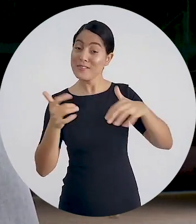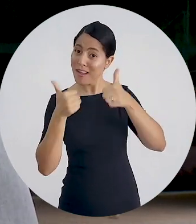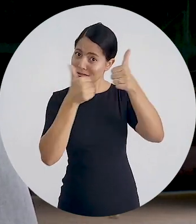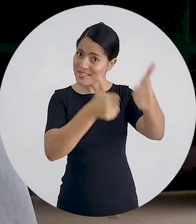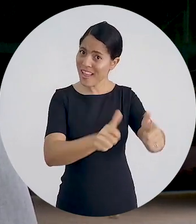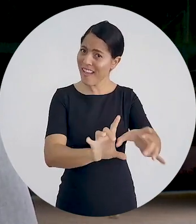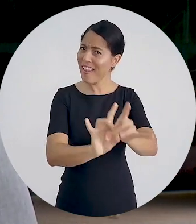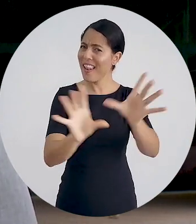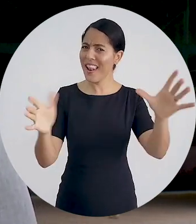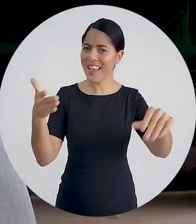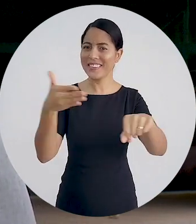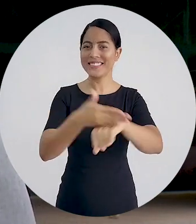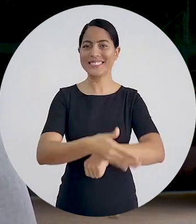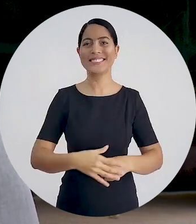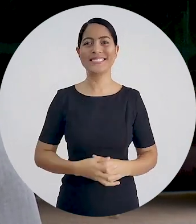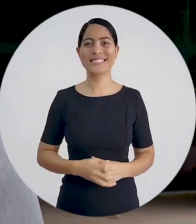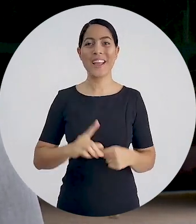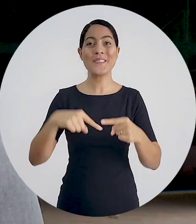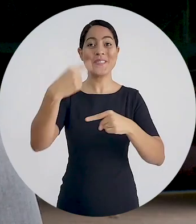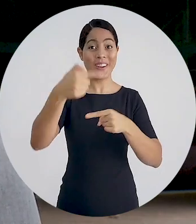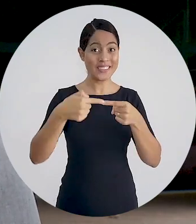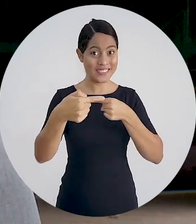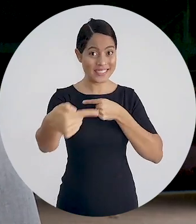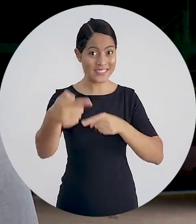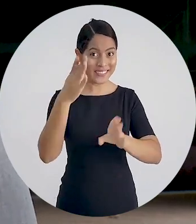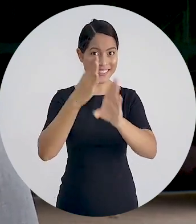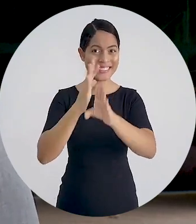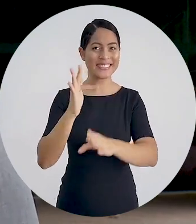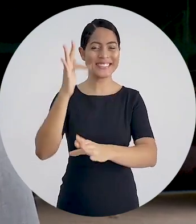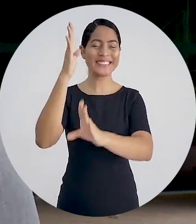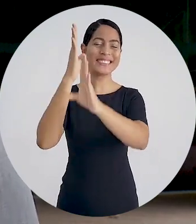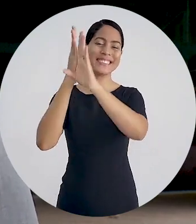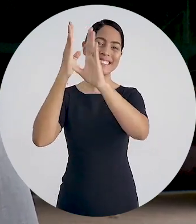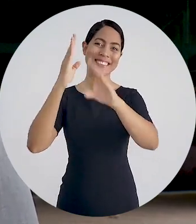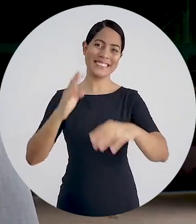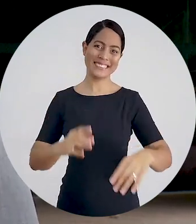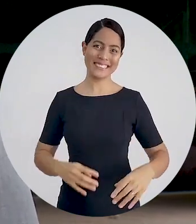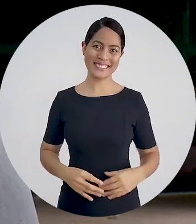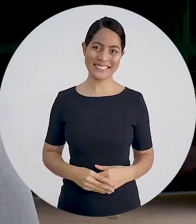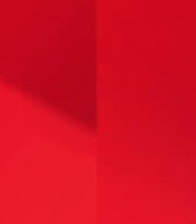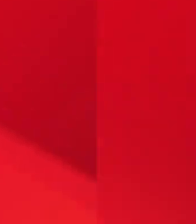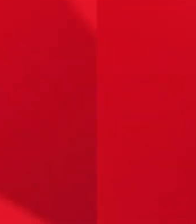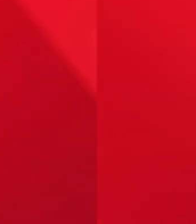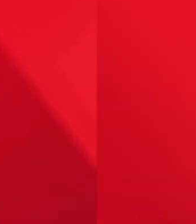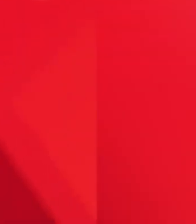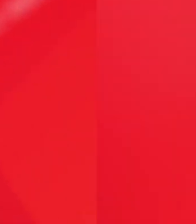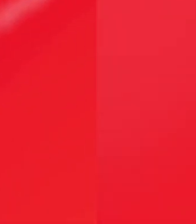seguir a gente nas redes sociais. Nos vemos na próxima semana. Até lá!